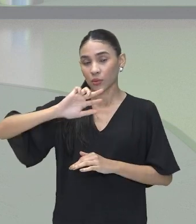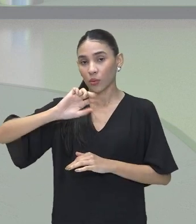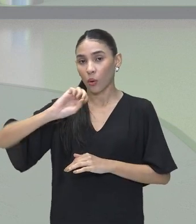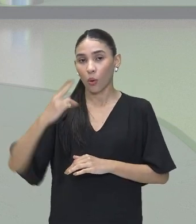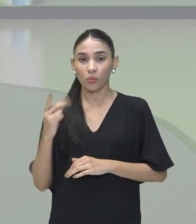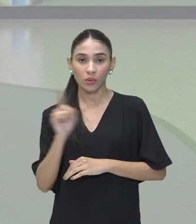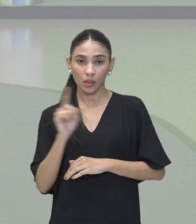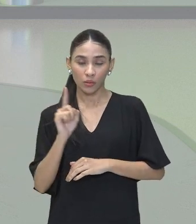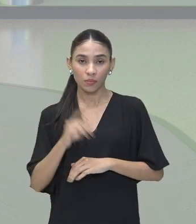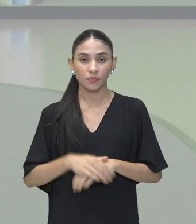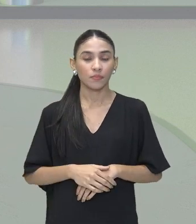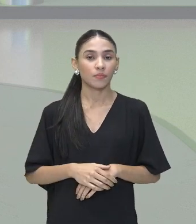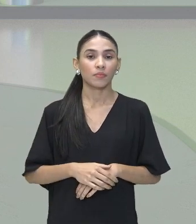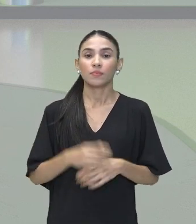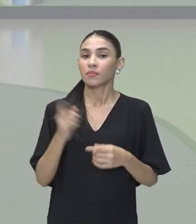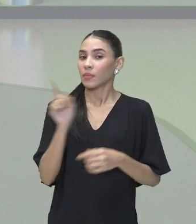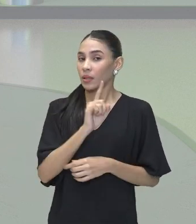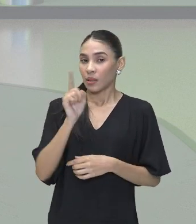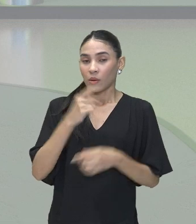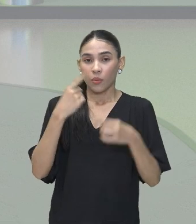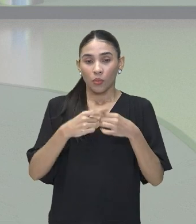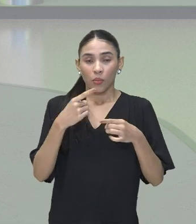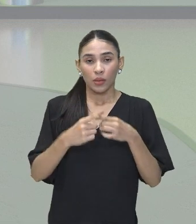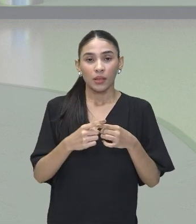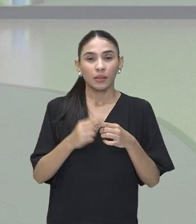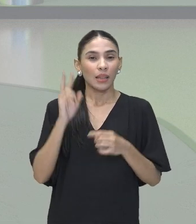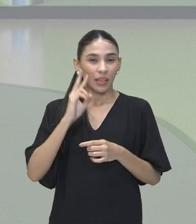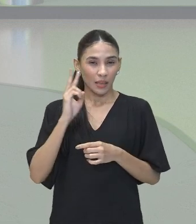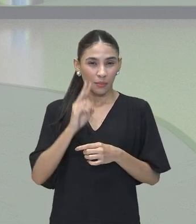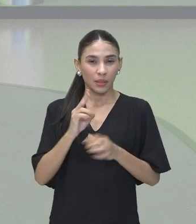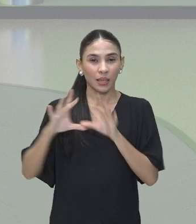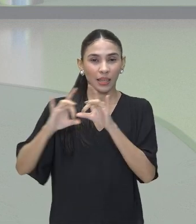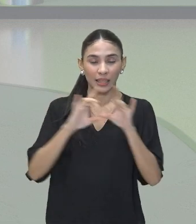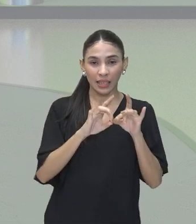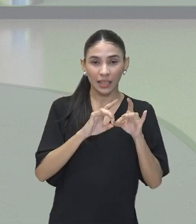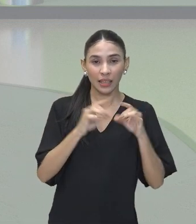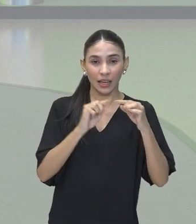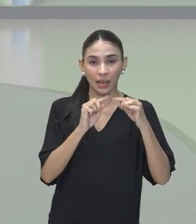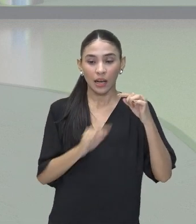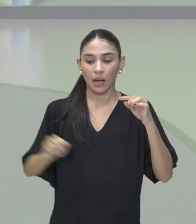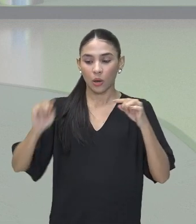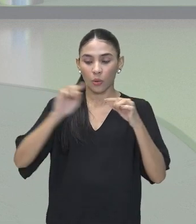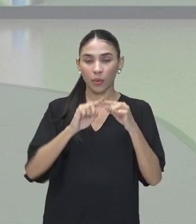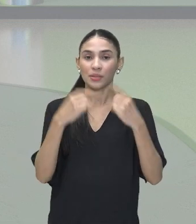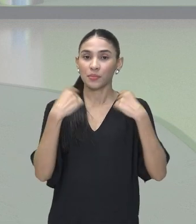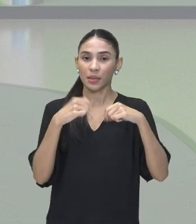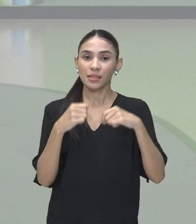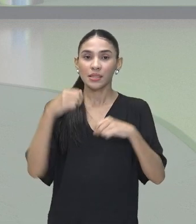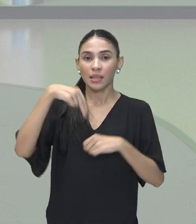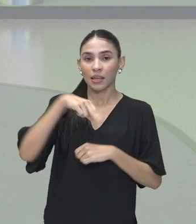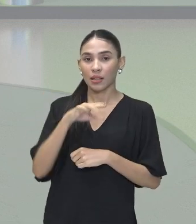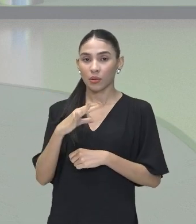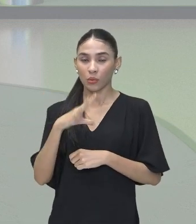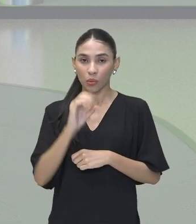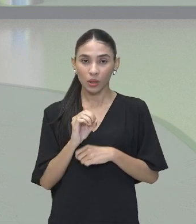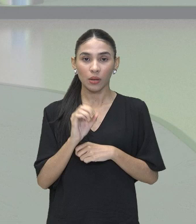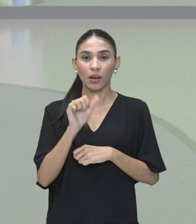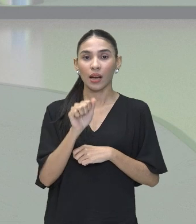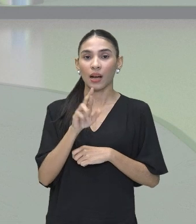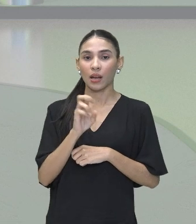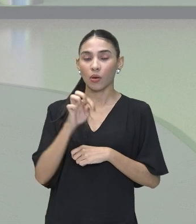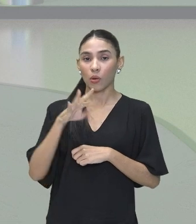Não. Por quê? Porque lembram-se, para ser uma cadeia aromática, precisa ter o núcleo aromático. E o que é o núcleo aromático?